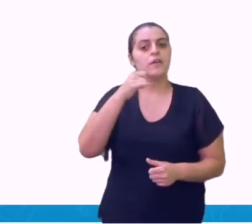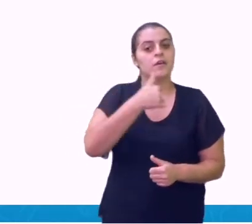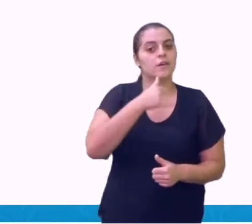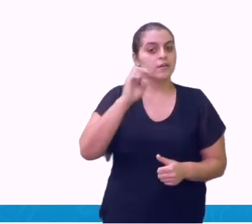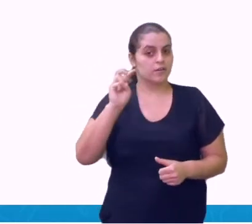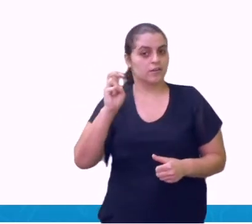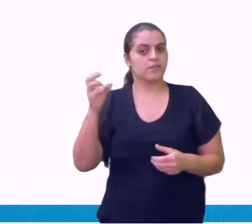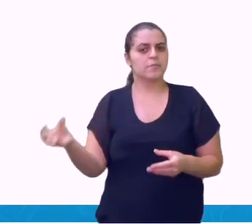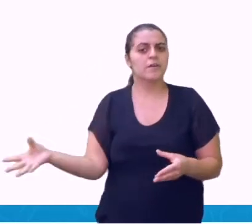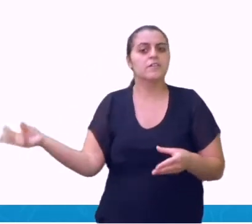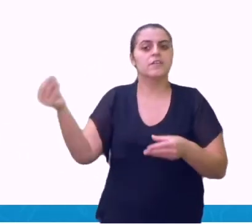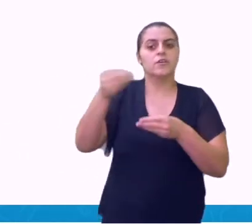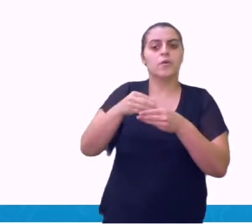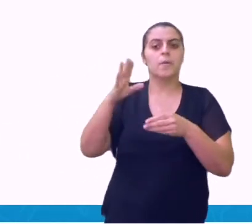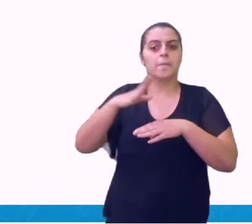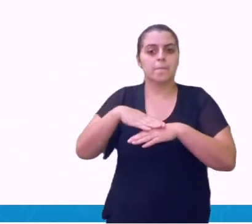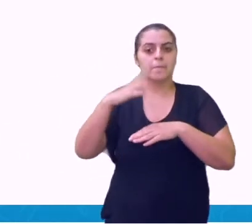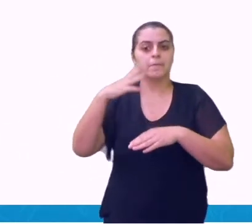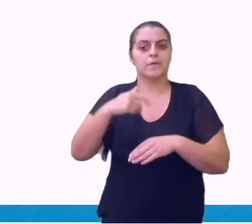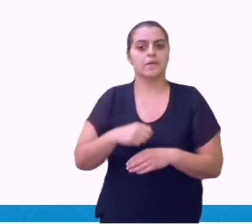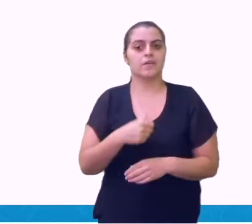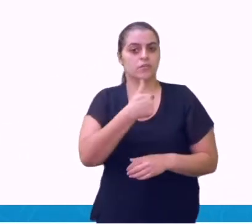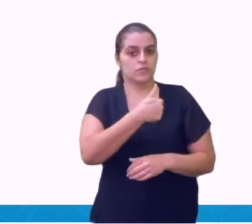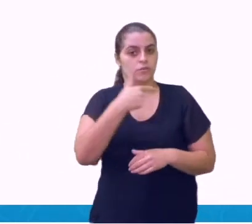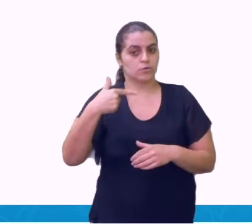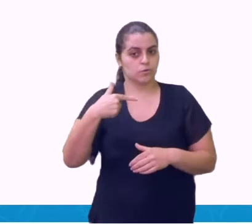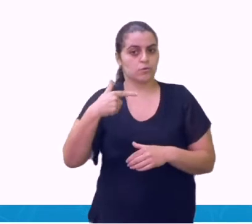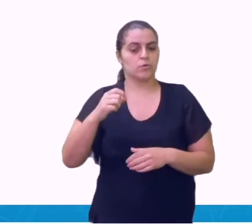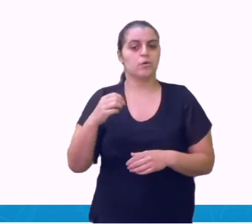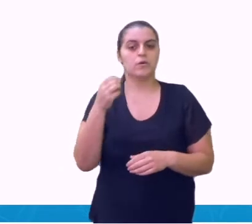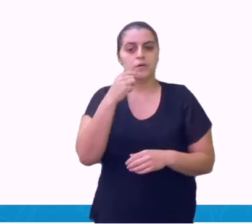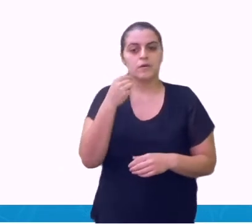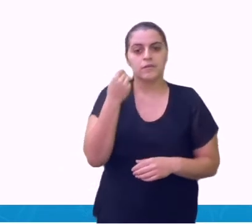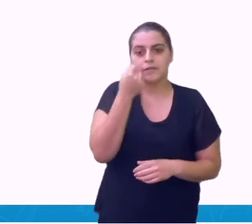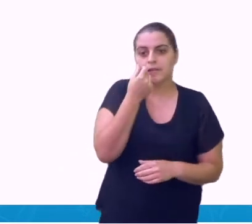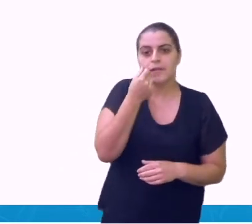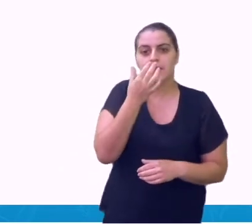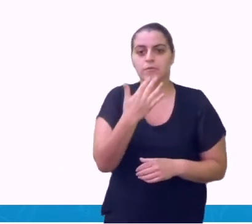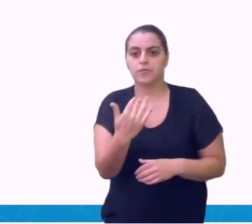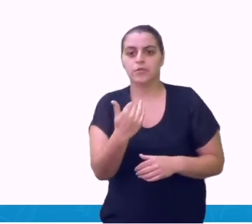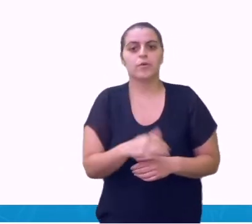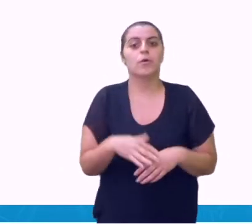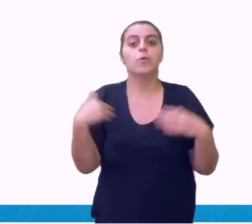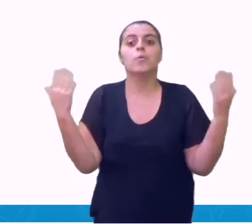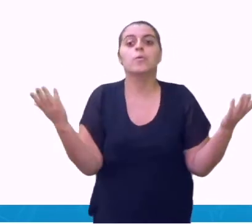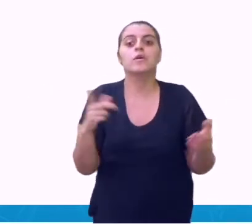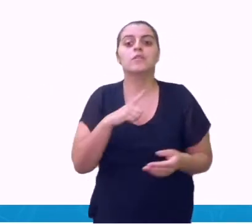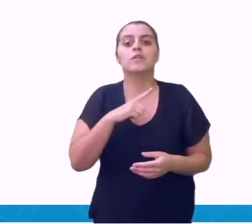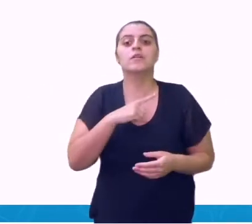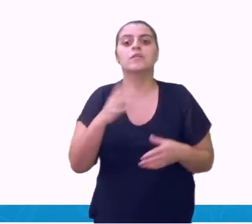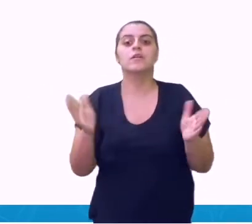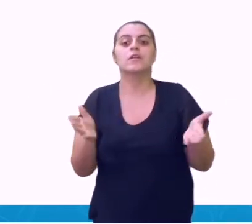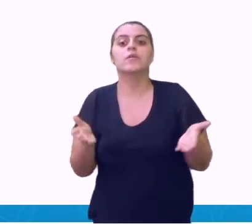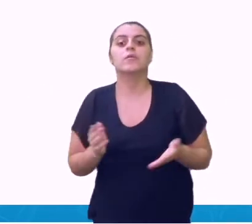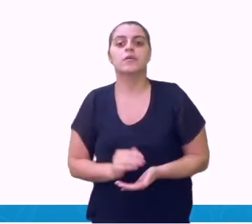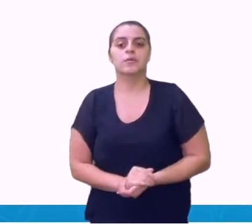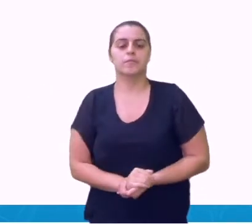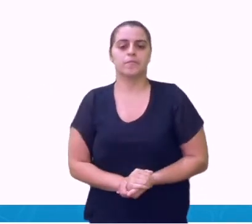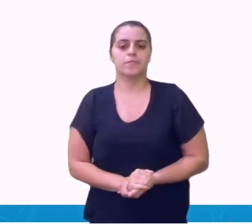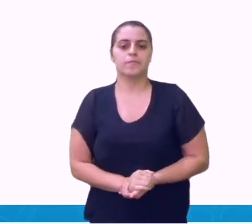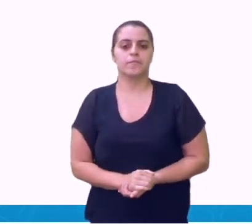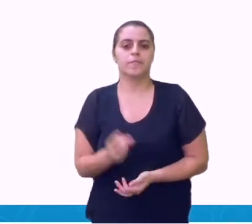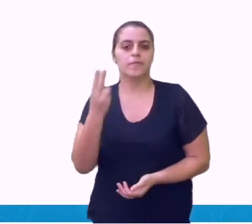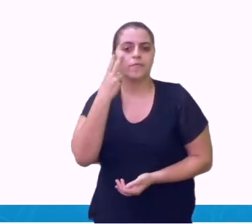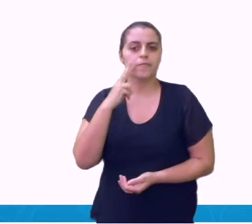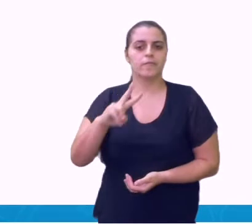sua tia uma coleção com 12 lápis. Com quantos lápis de cor Camila ficou?